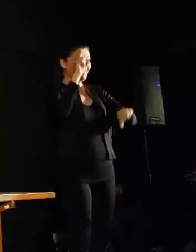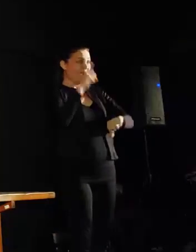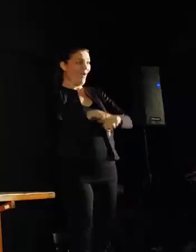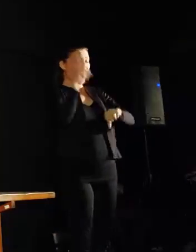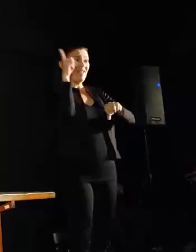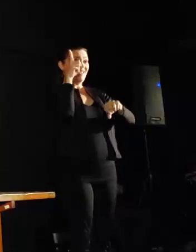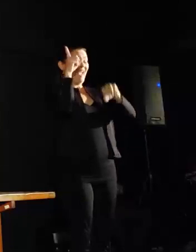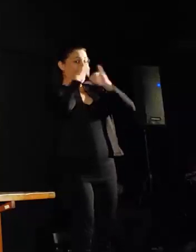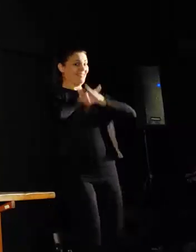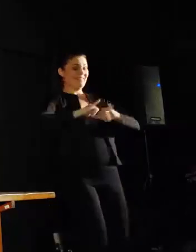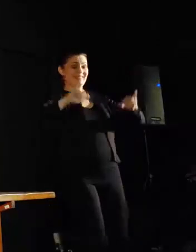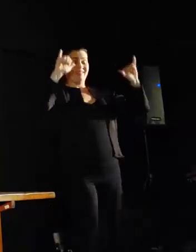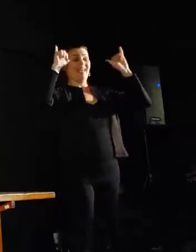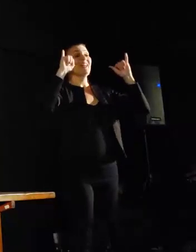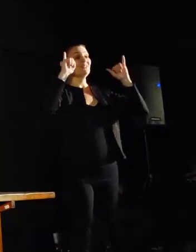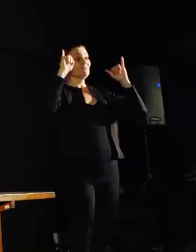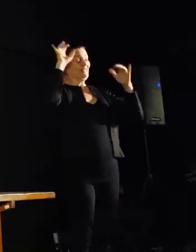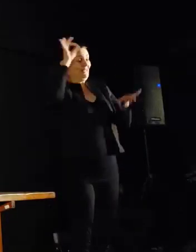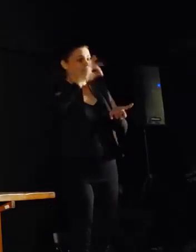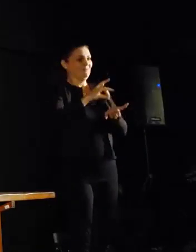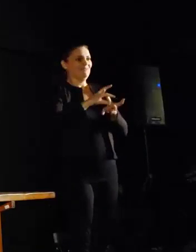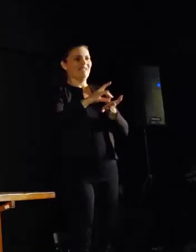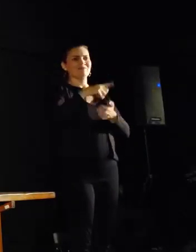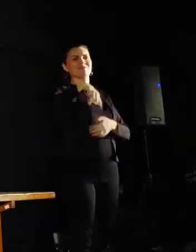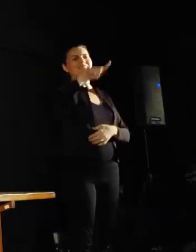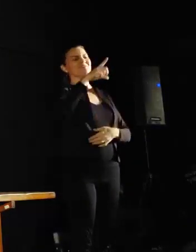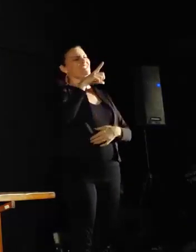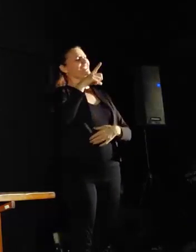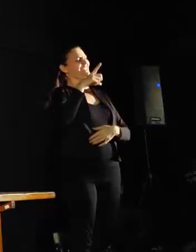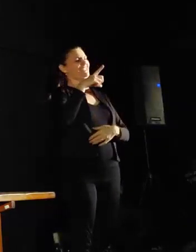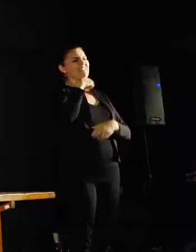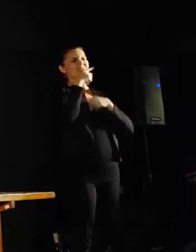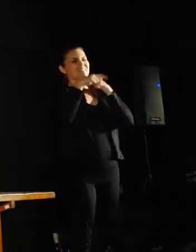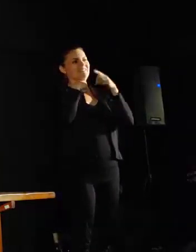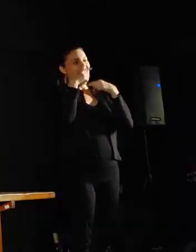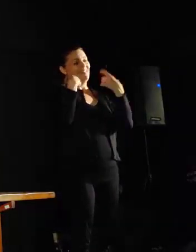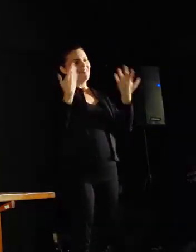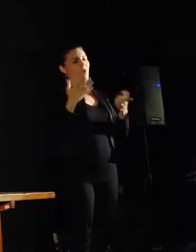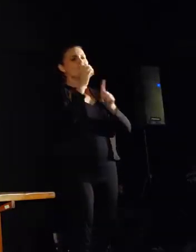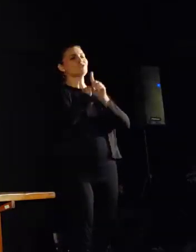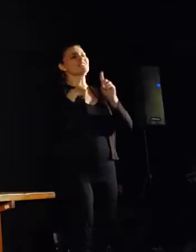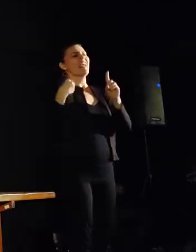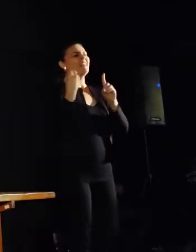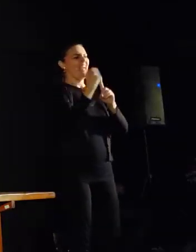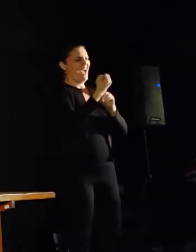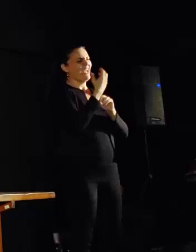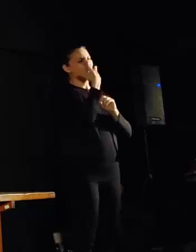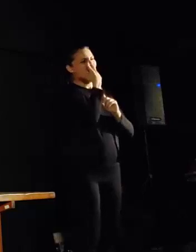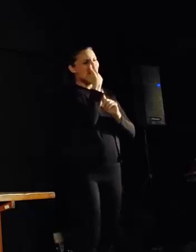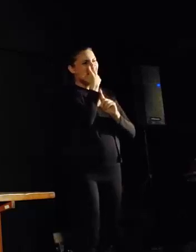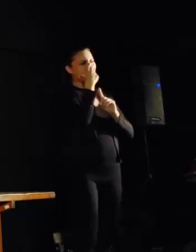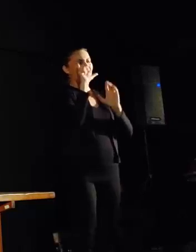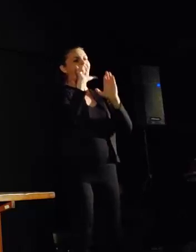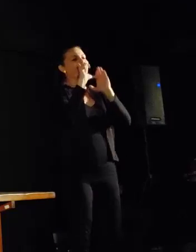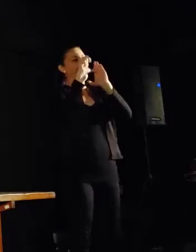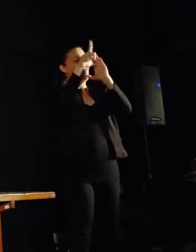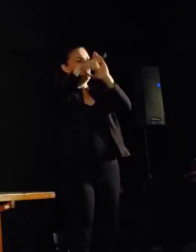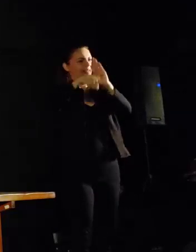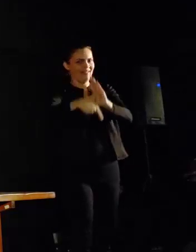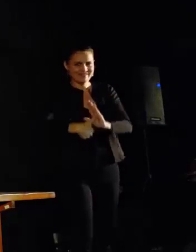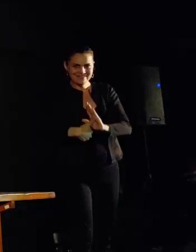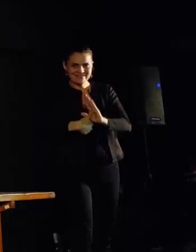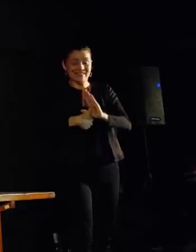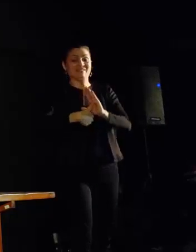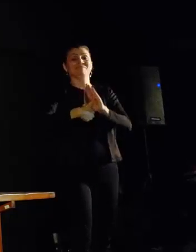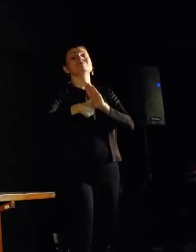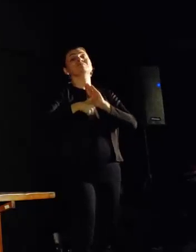mas a comunicação não funciona, rapaz. E agora? Né? Então, não, deve ser uma sociedade atrasada mesmo, porque essa comunicação não funciona. Então, mas só para